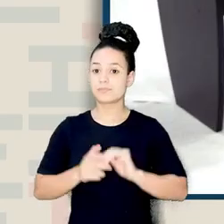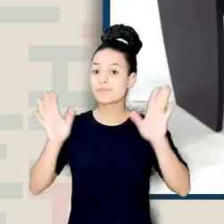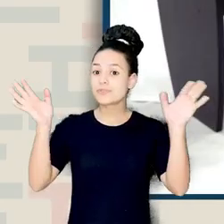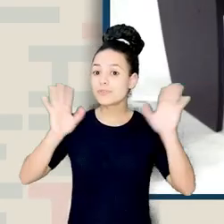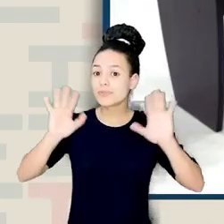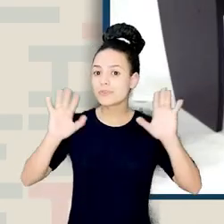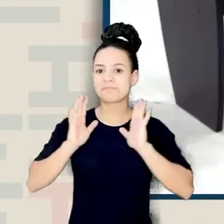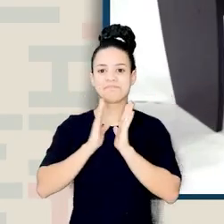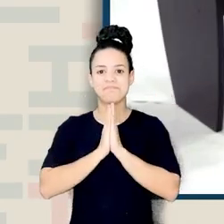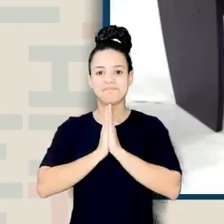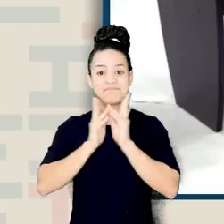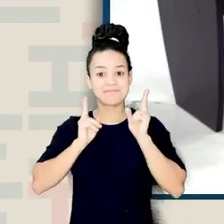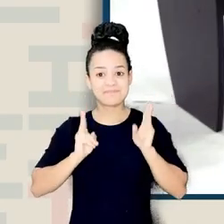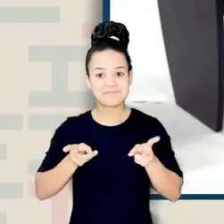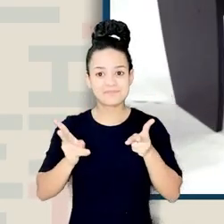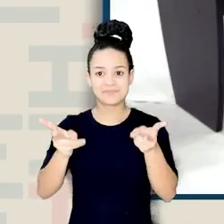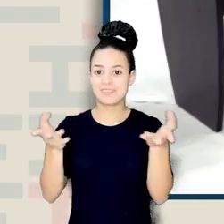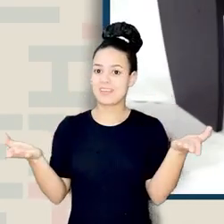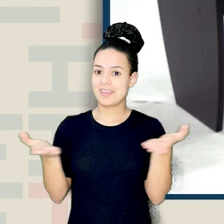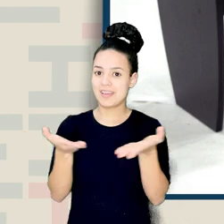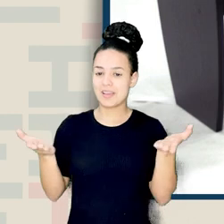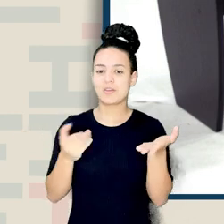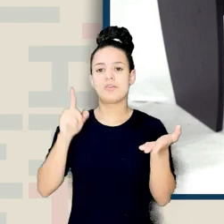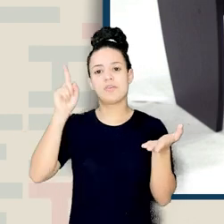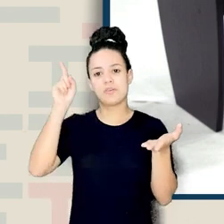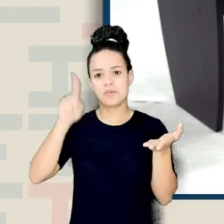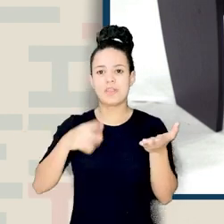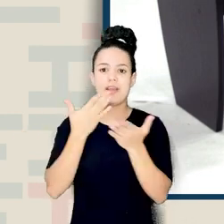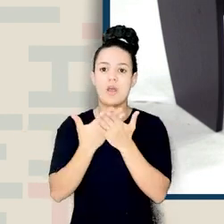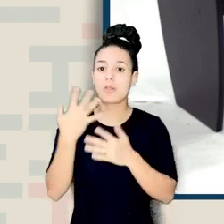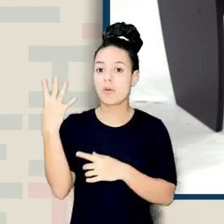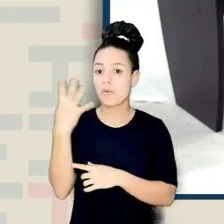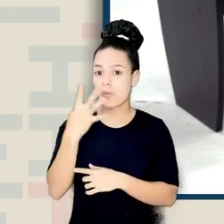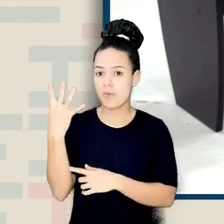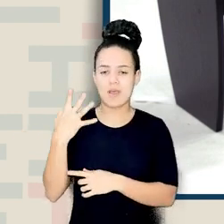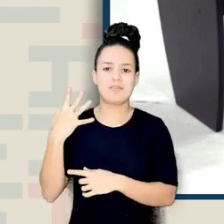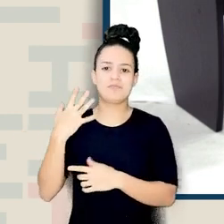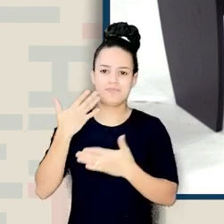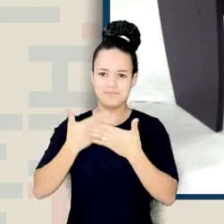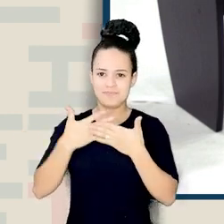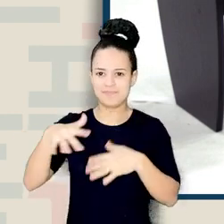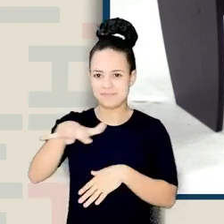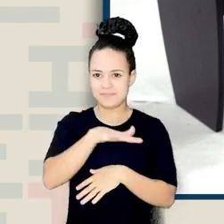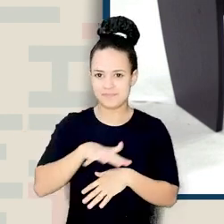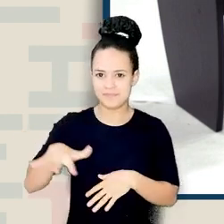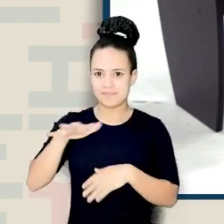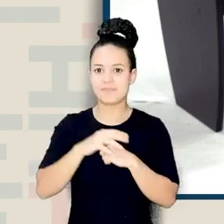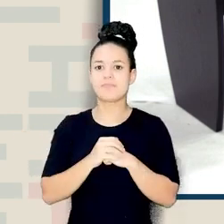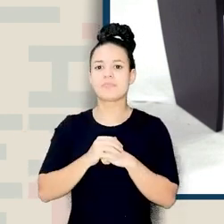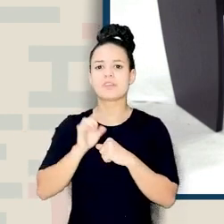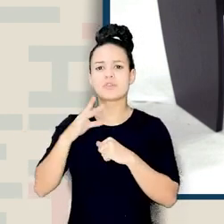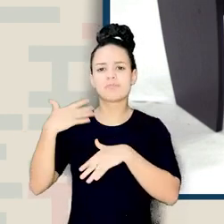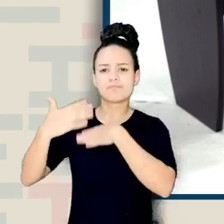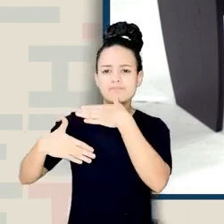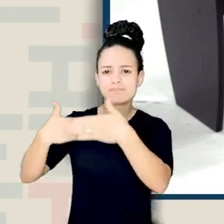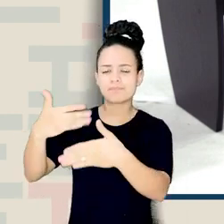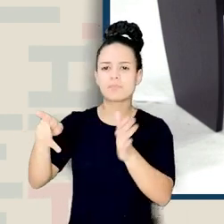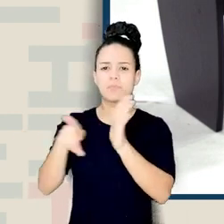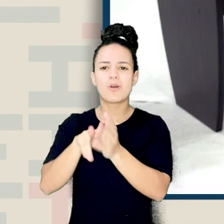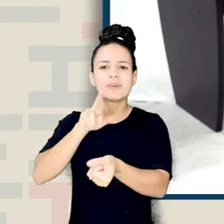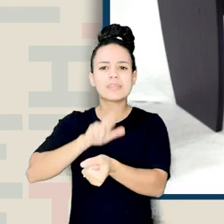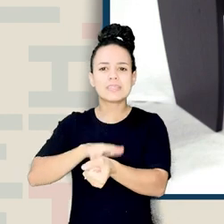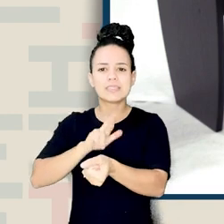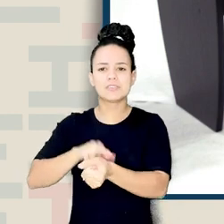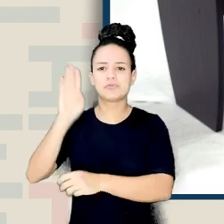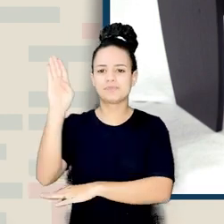Olá! Vamos seguir agora no nosso módulo 4º de aula, falando do avançar dessas rítmicas no nosso